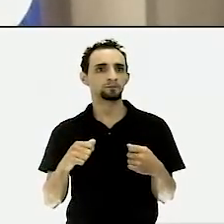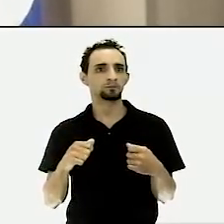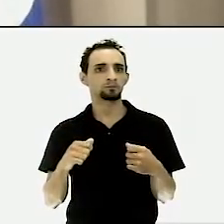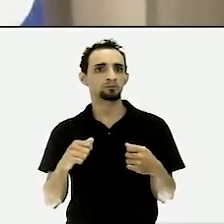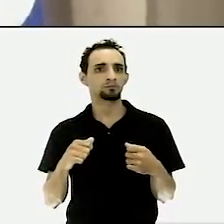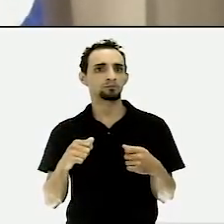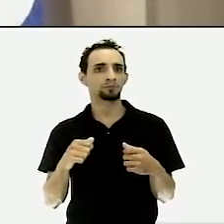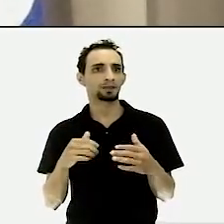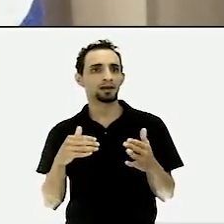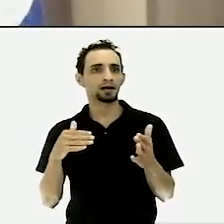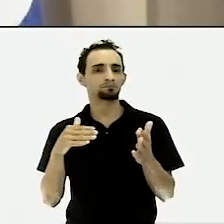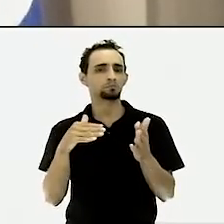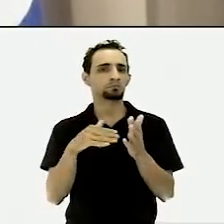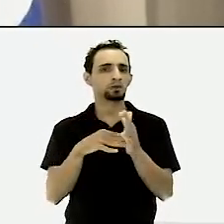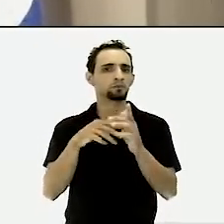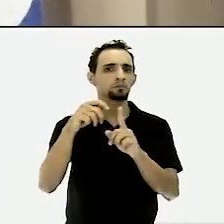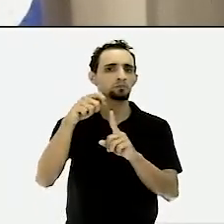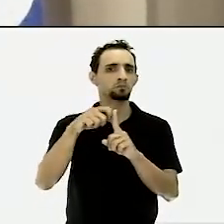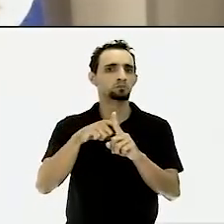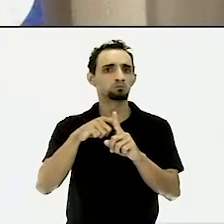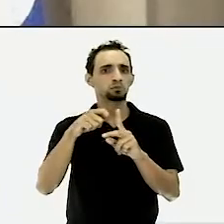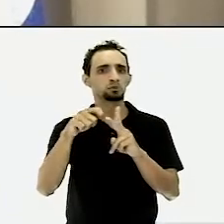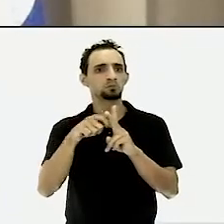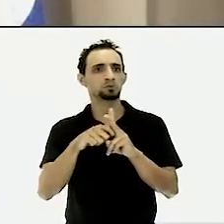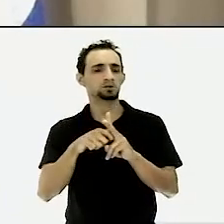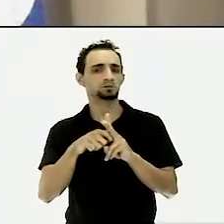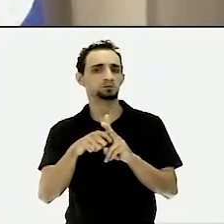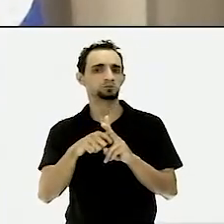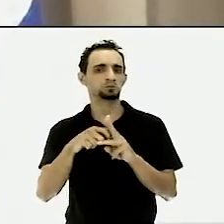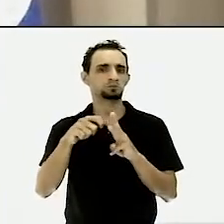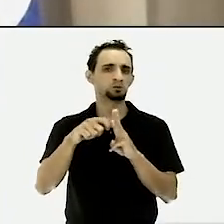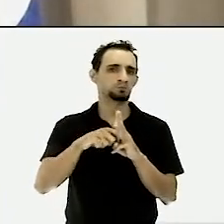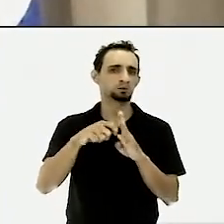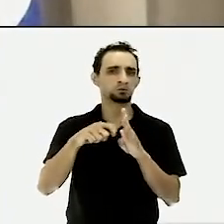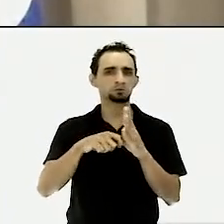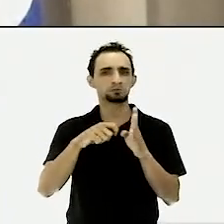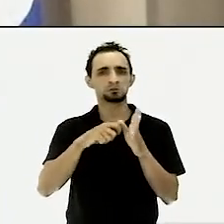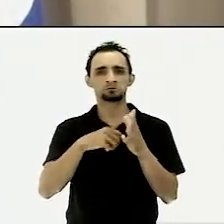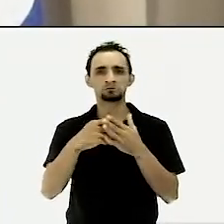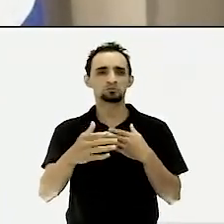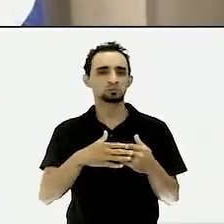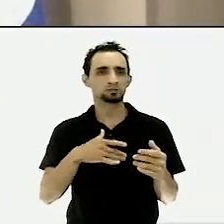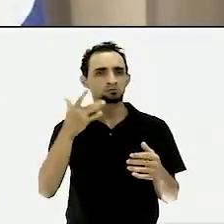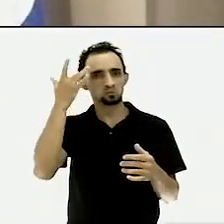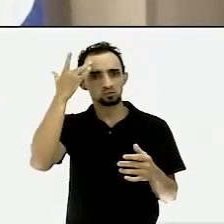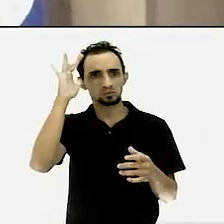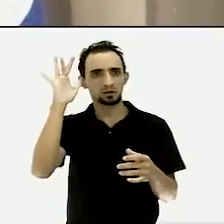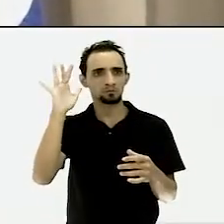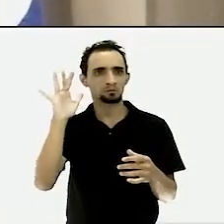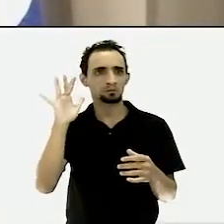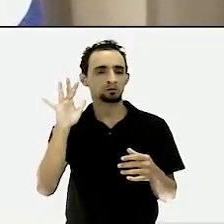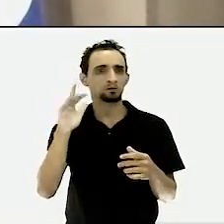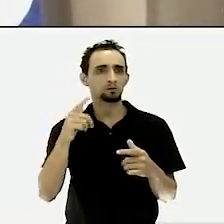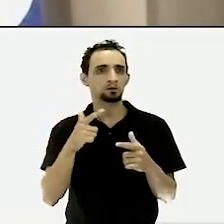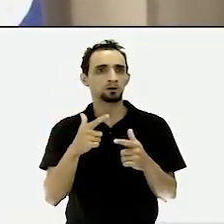problemas de ordem logística, de ordem estrutural,